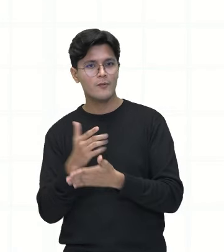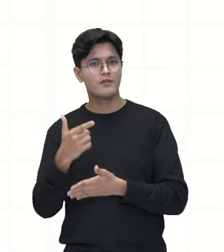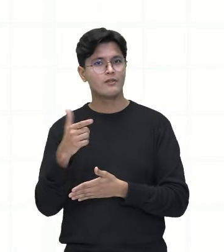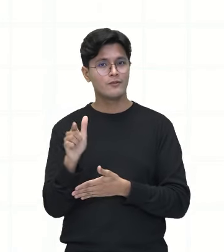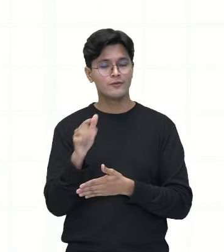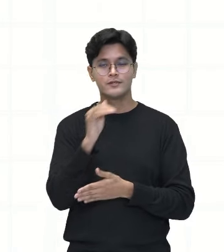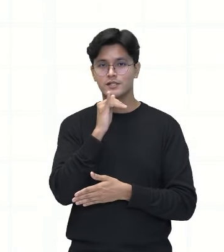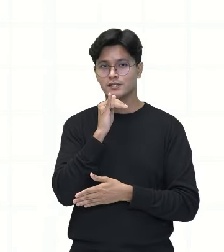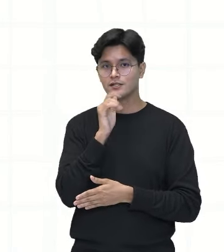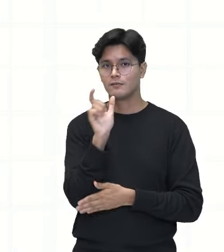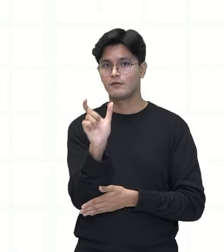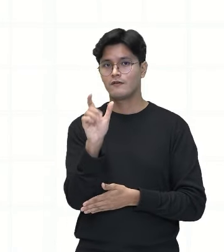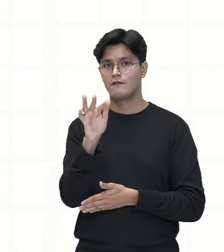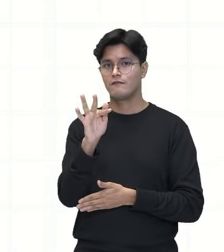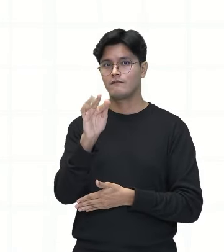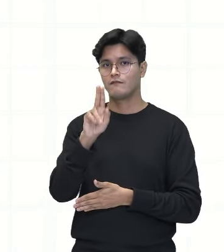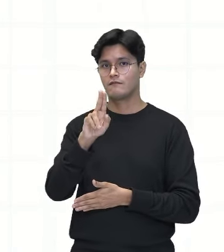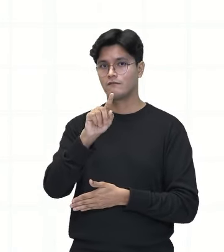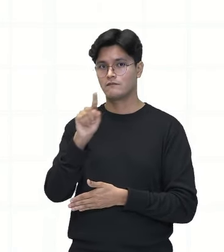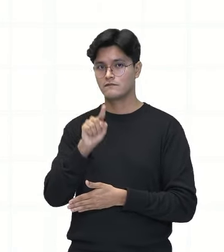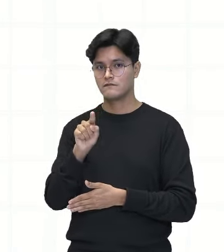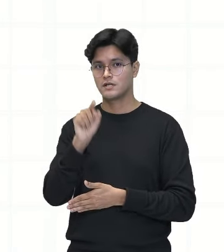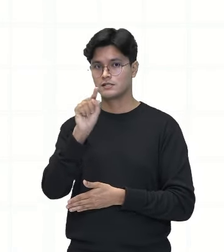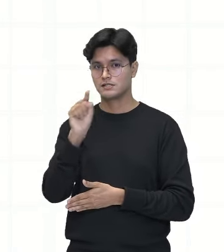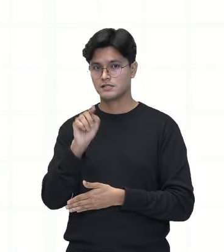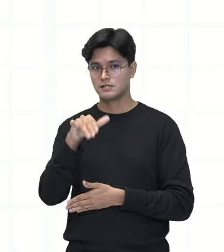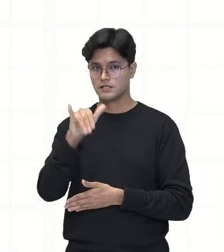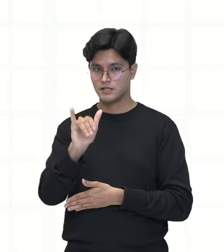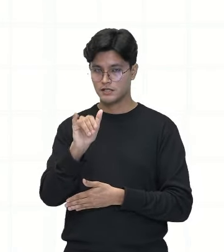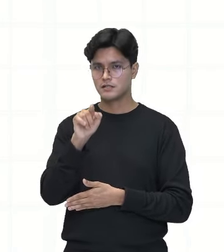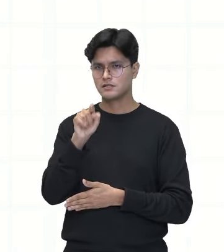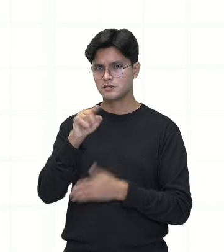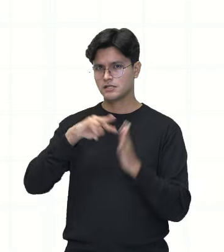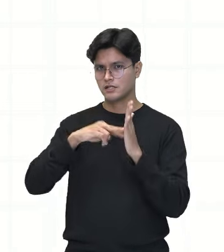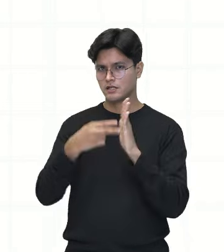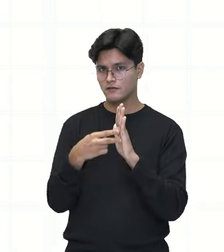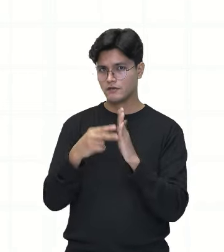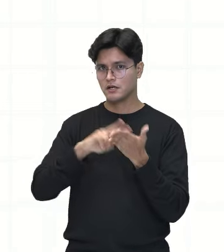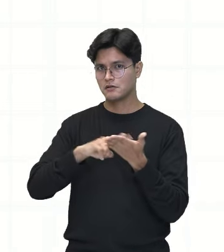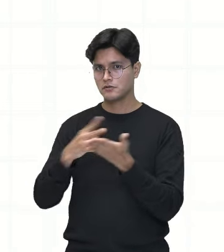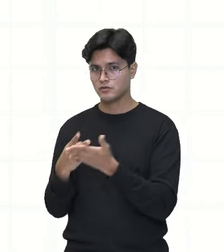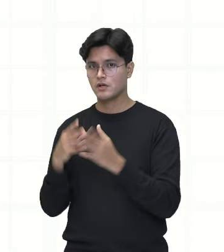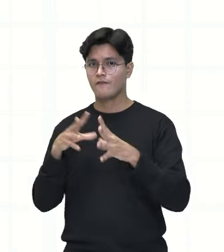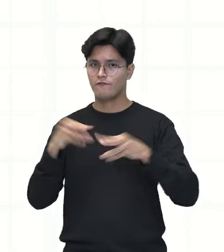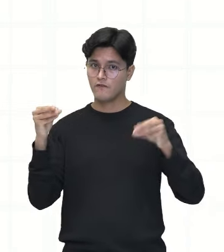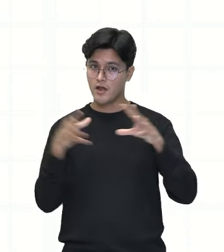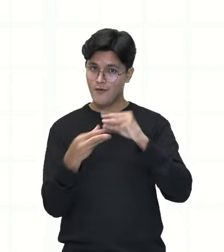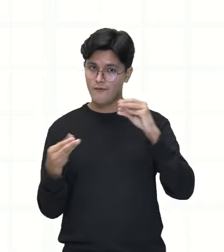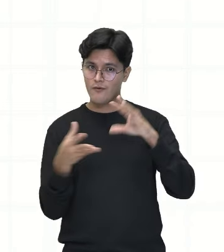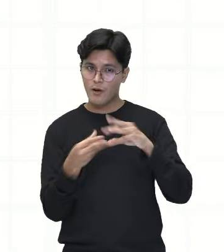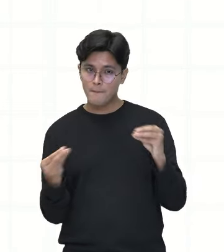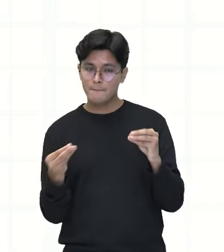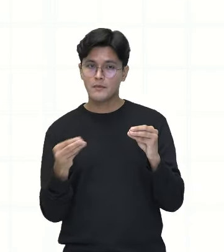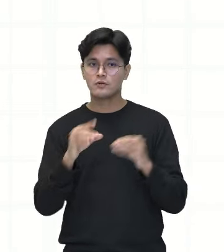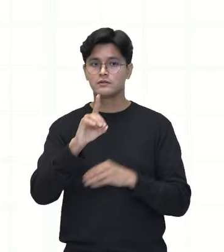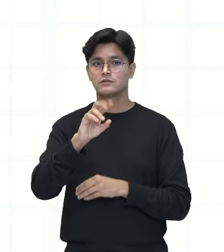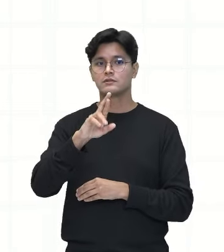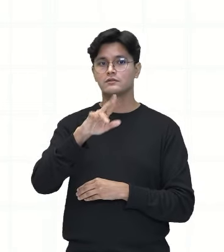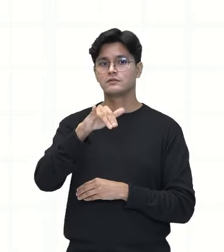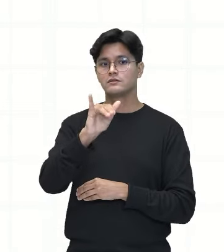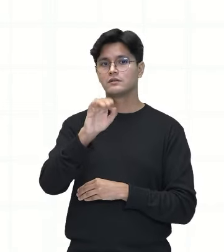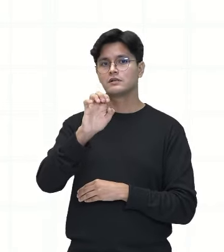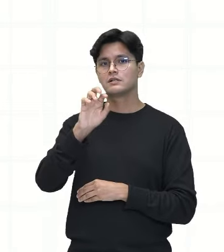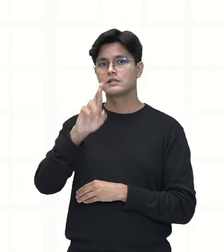é felpudo. Dryer é a secadora. Closet, a